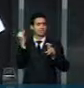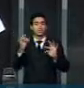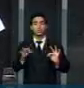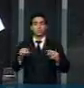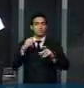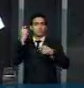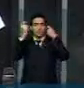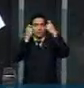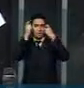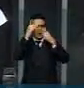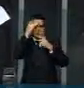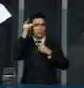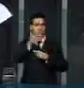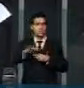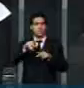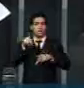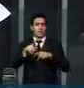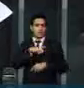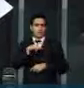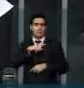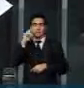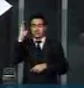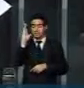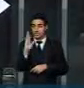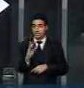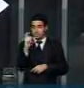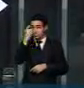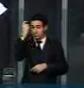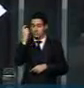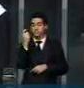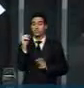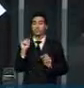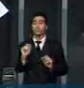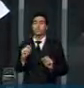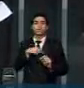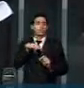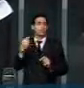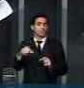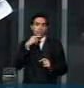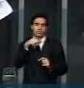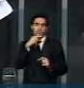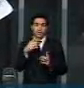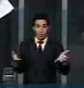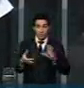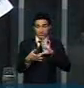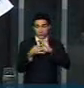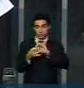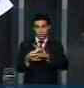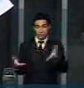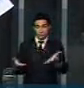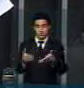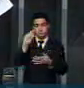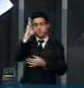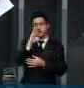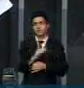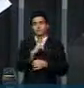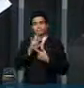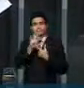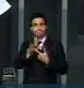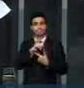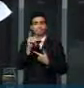brasileiros. Nobres colegas, não temos dúvida de que, na conjuntura atual, o Brasil apresenta